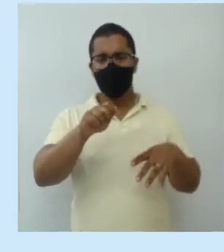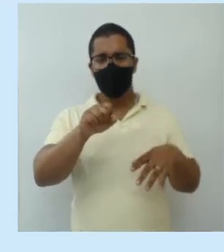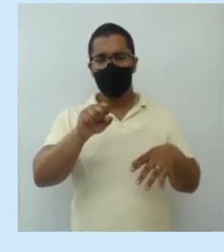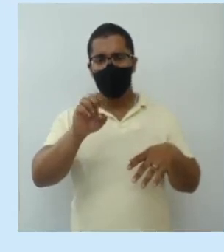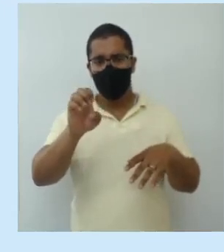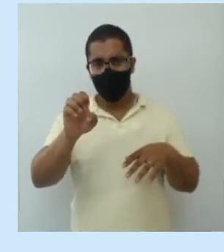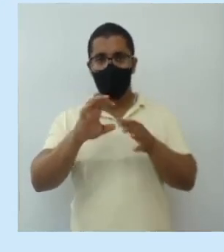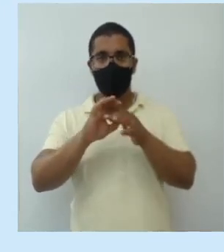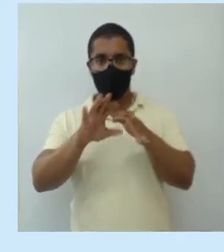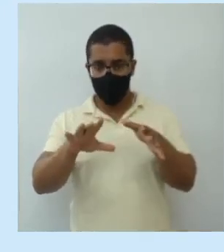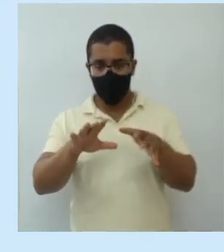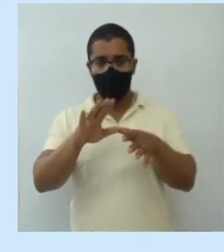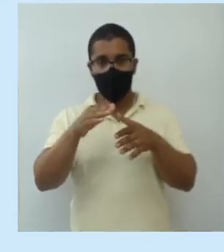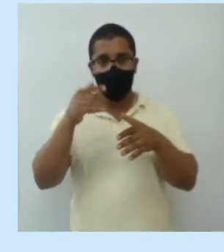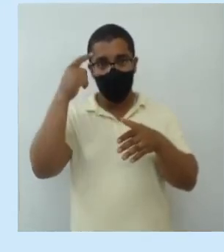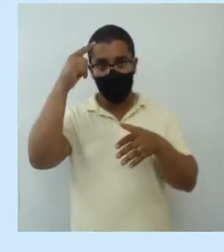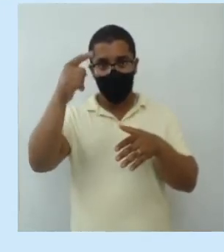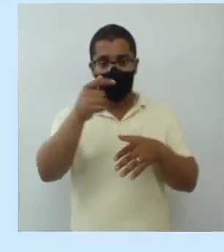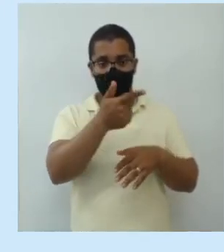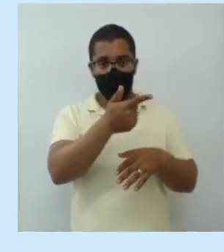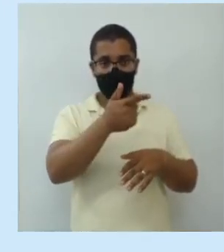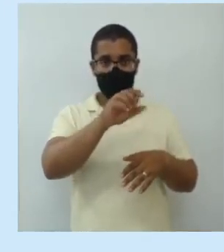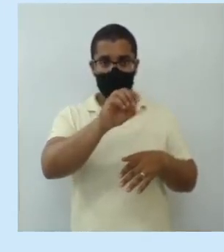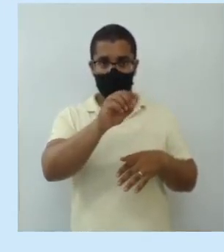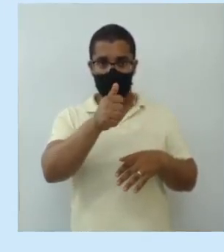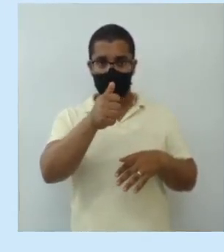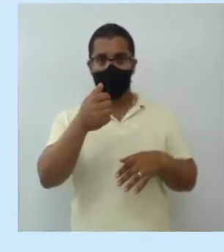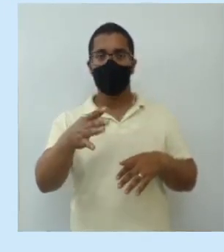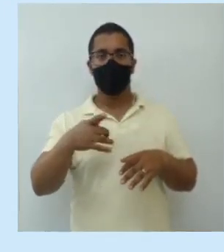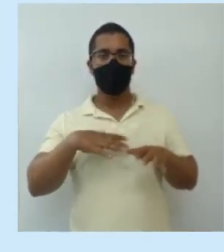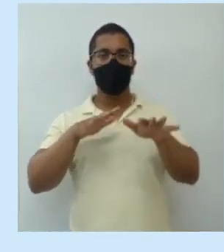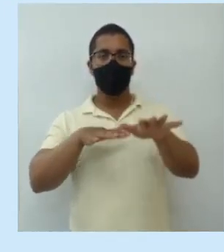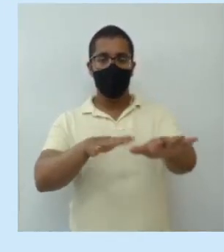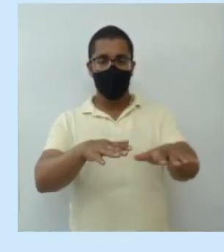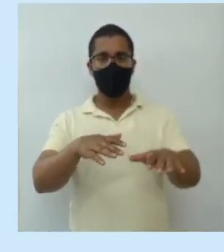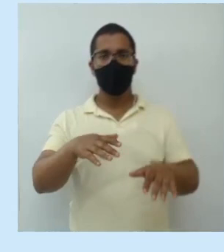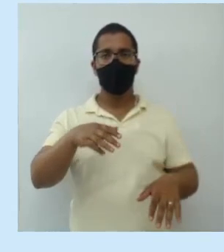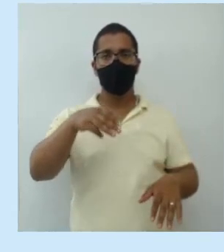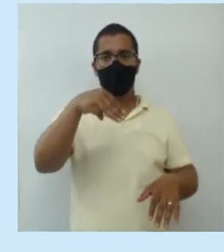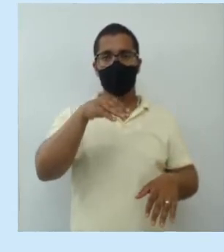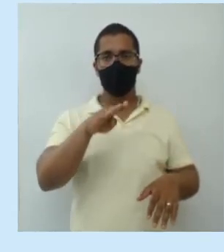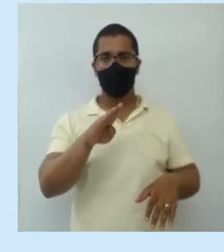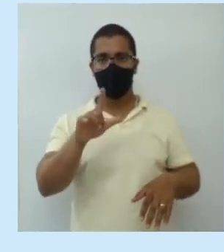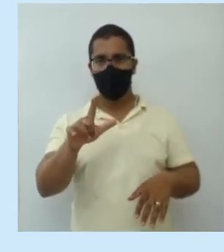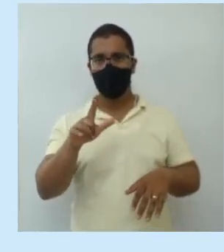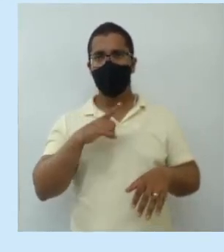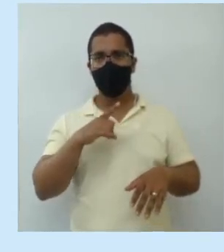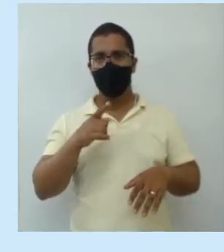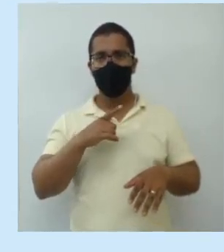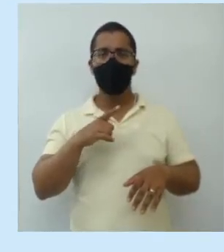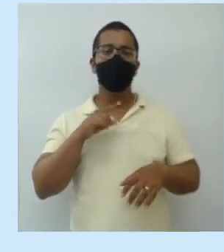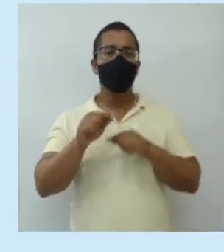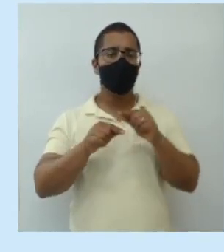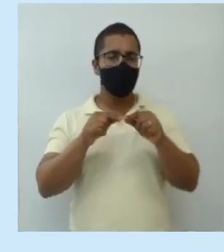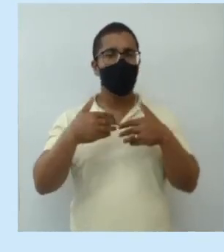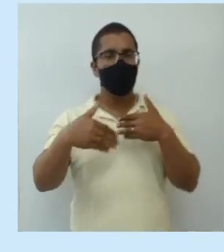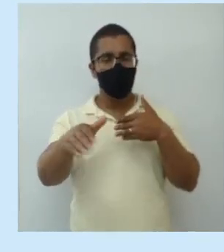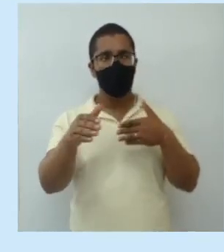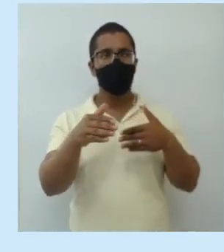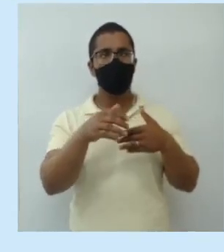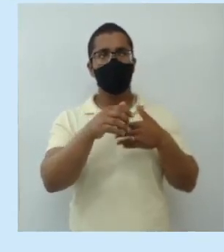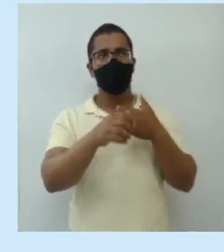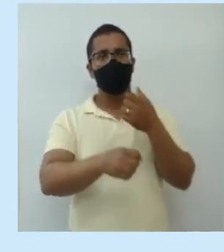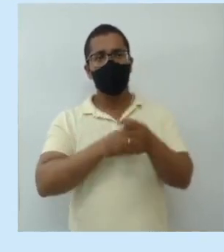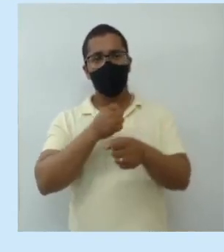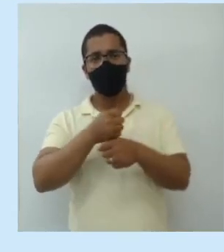em 2014, o movimento Passe Livre vai ficar muito importante em 2013. Em 2014, com decorrência,